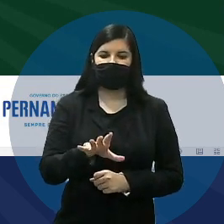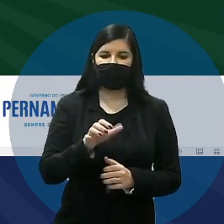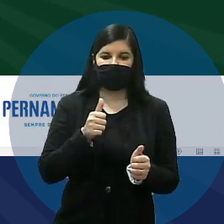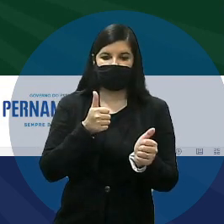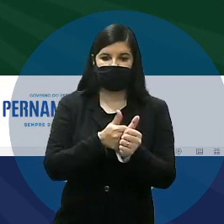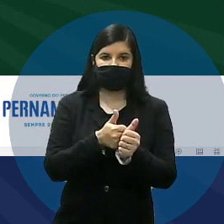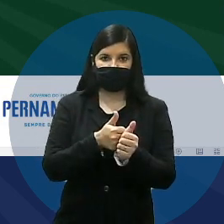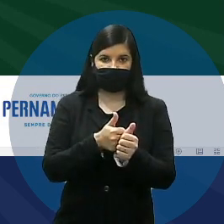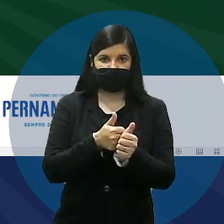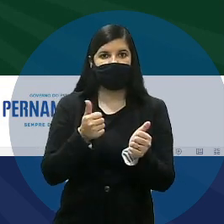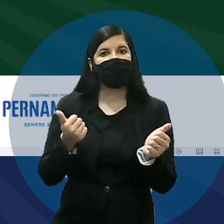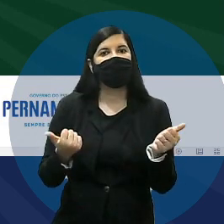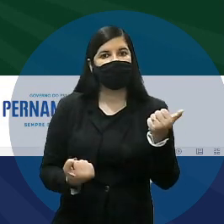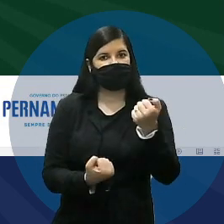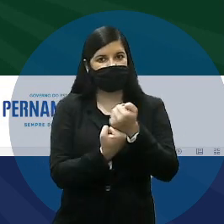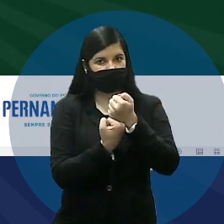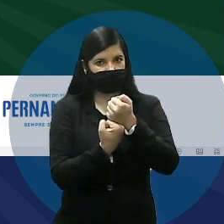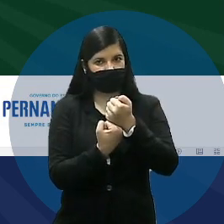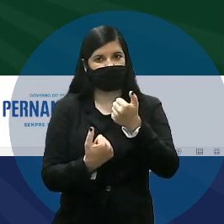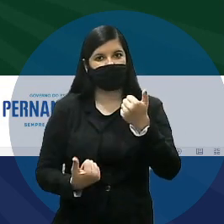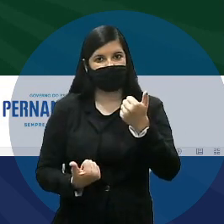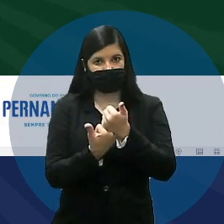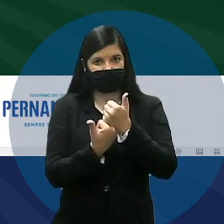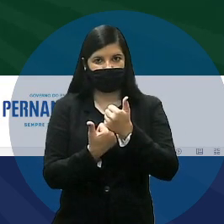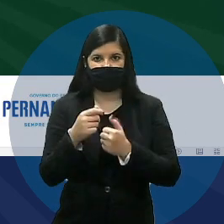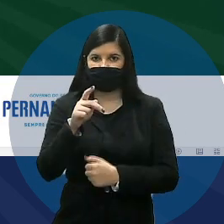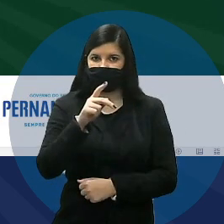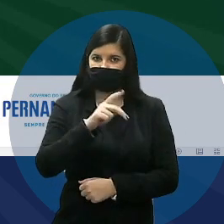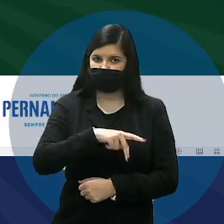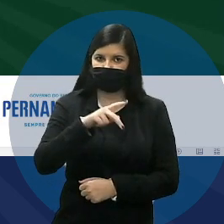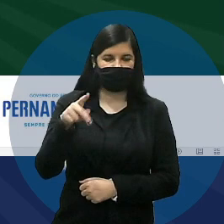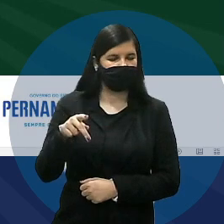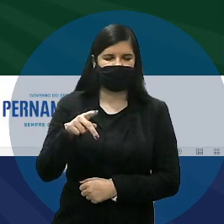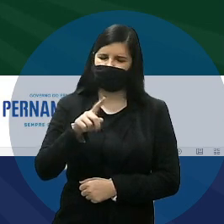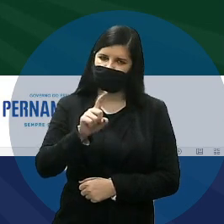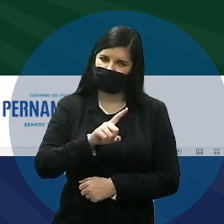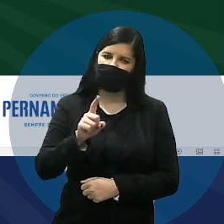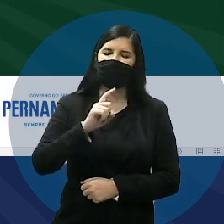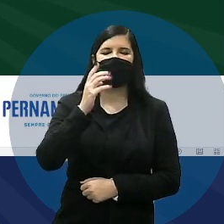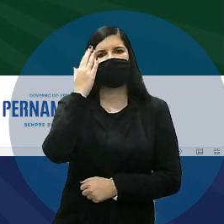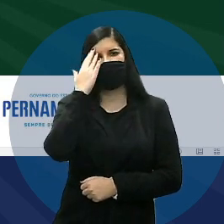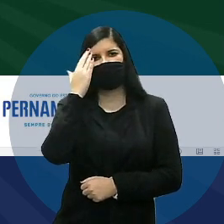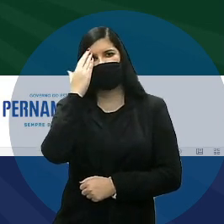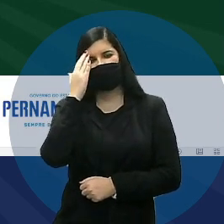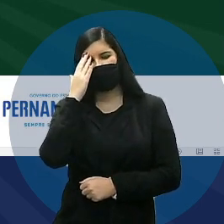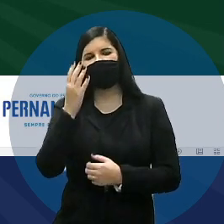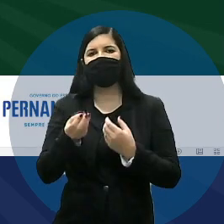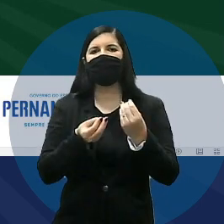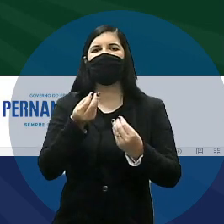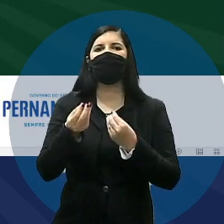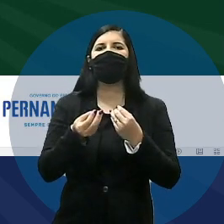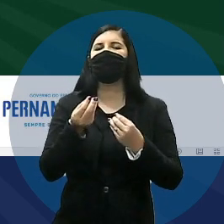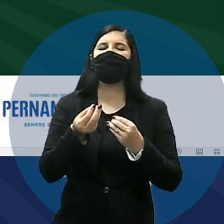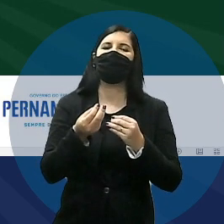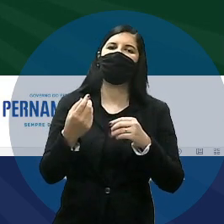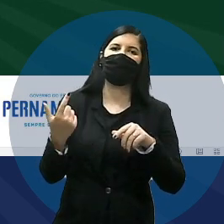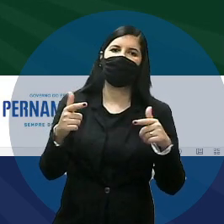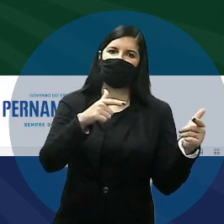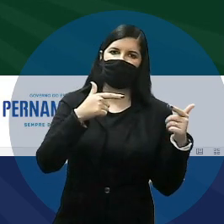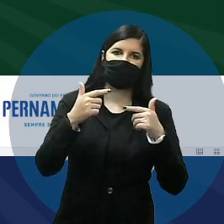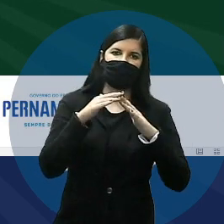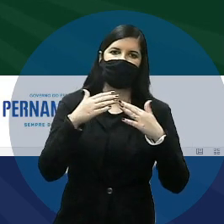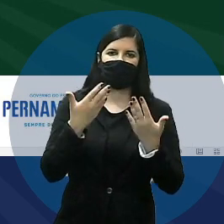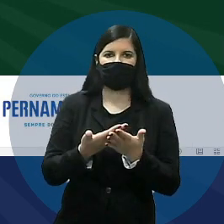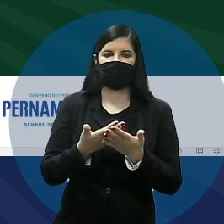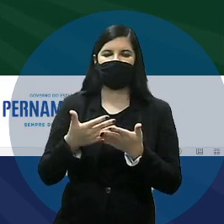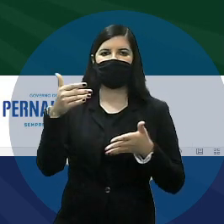do docente em relação à compreensão de um evento dentro da escola, mas também